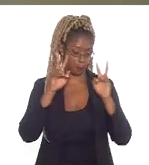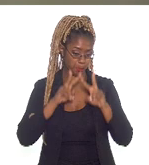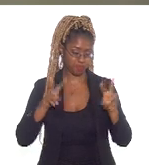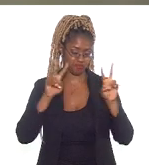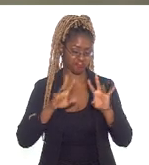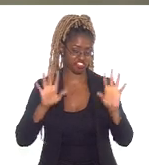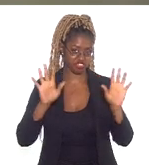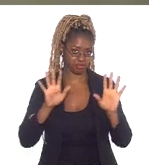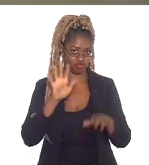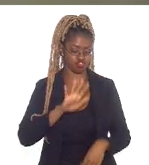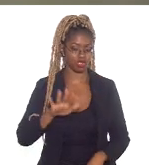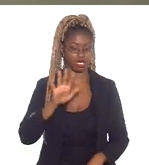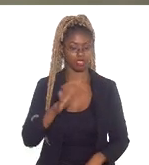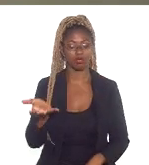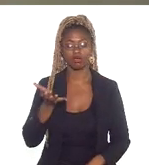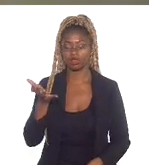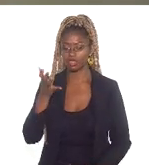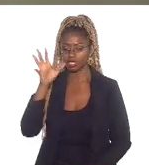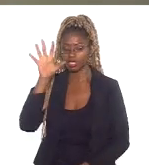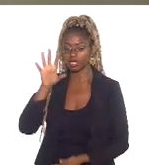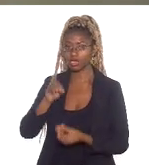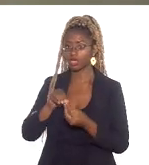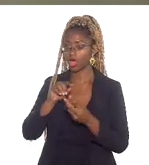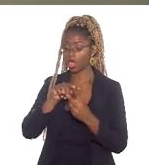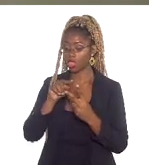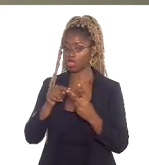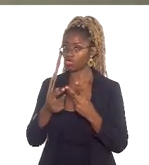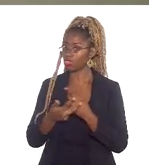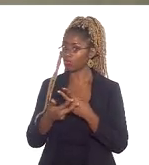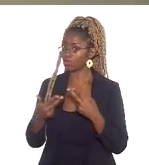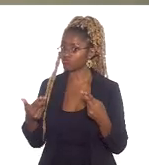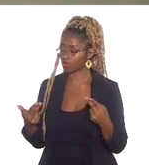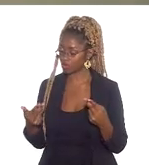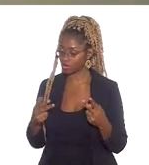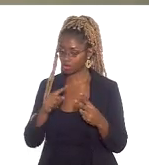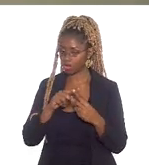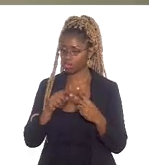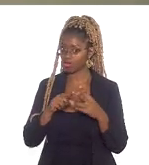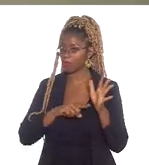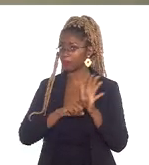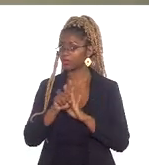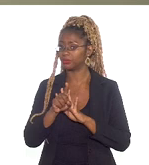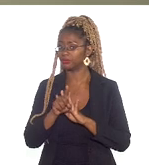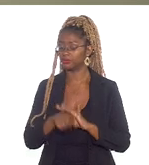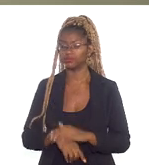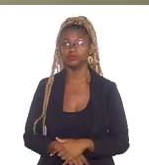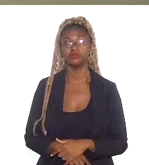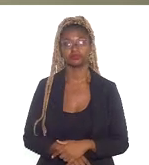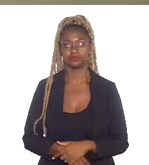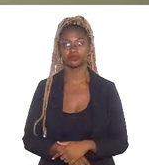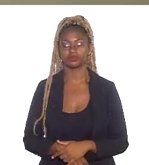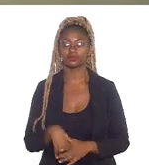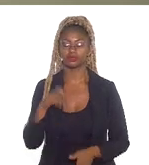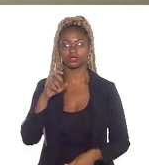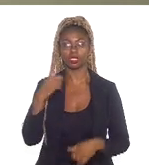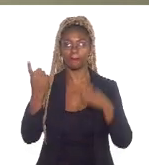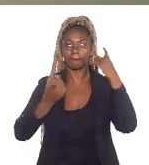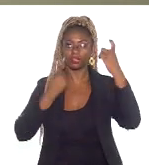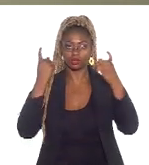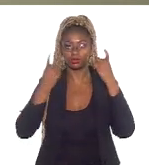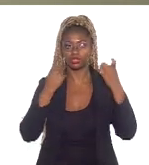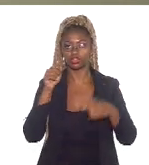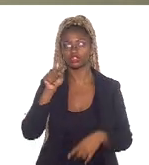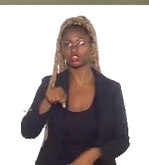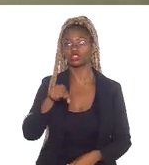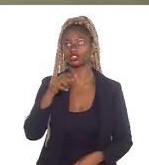eu queria aqui sintetizar duas questões que têm sido uma das preocupações dessa